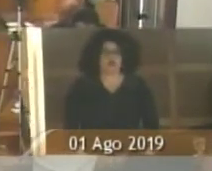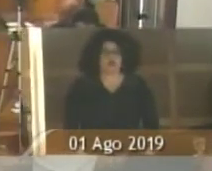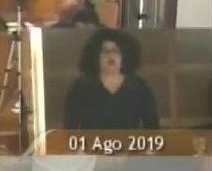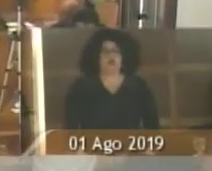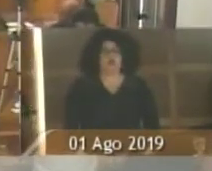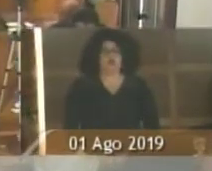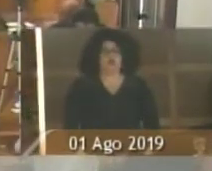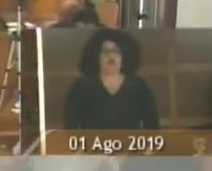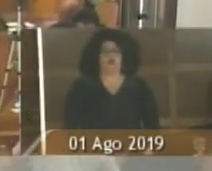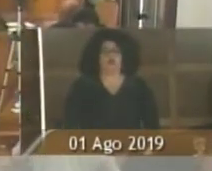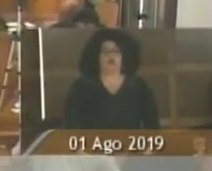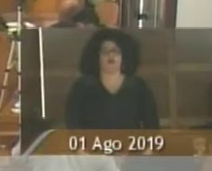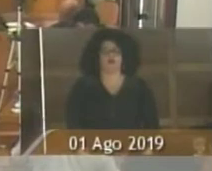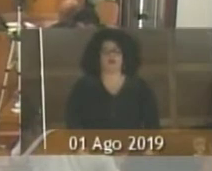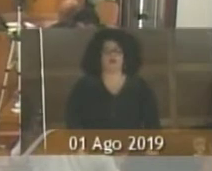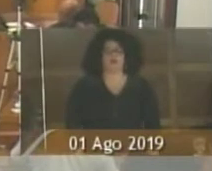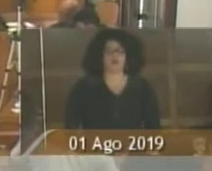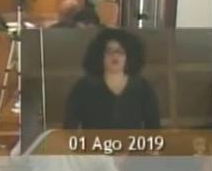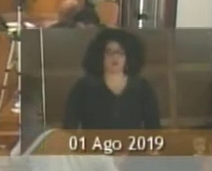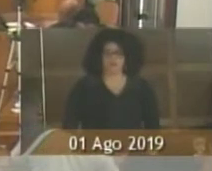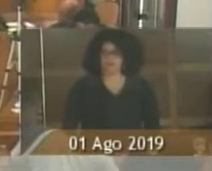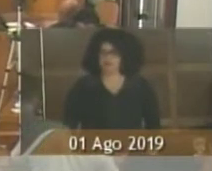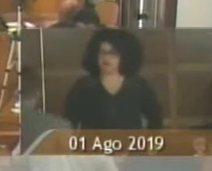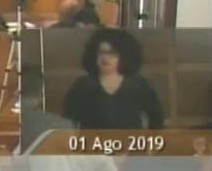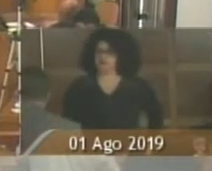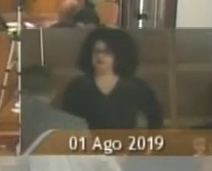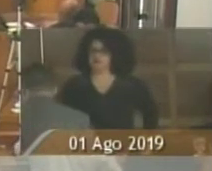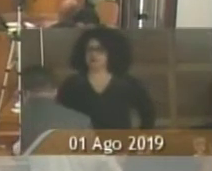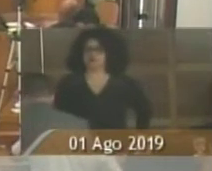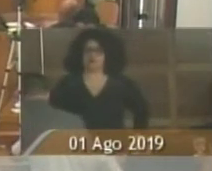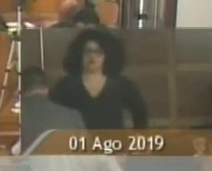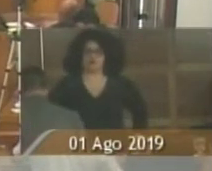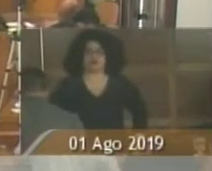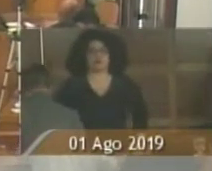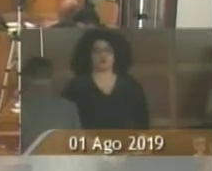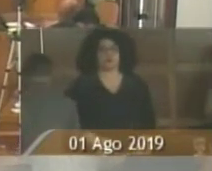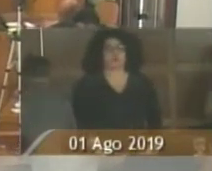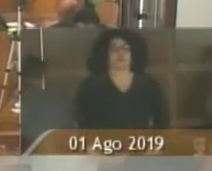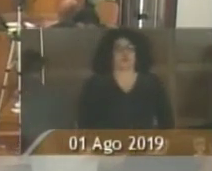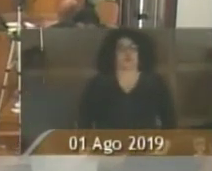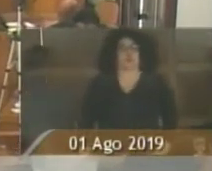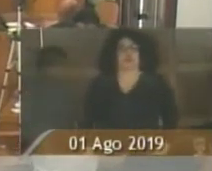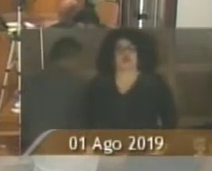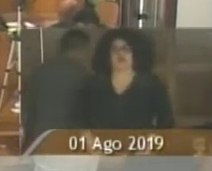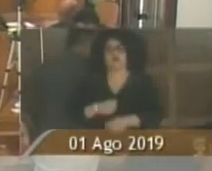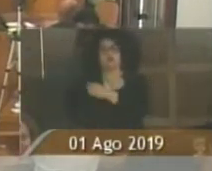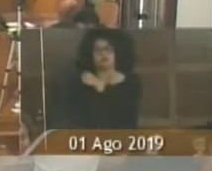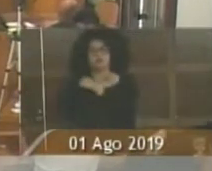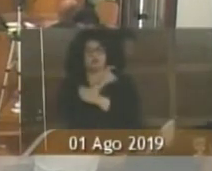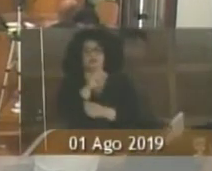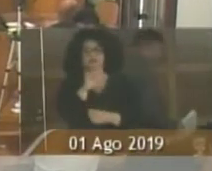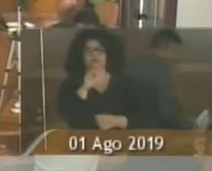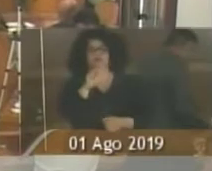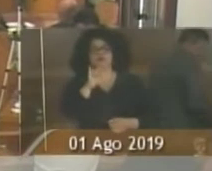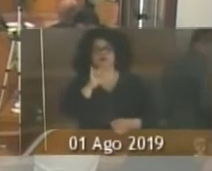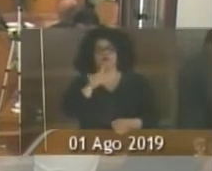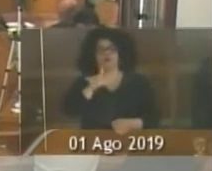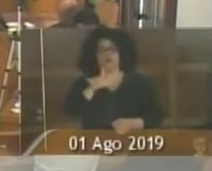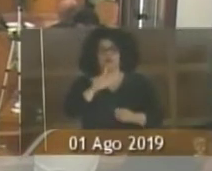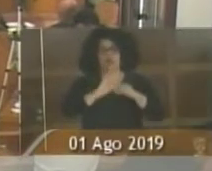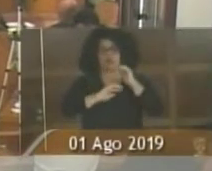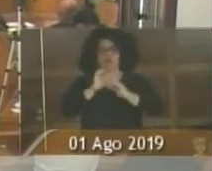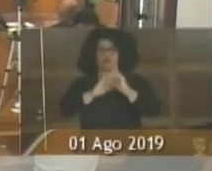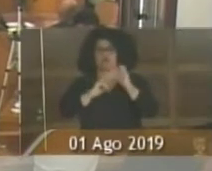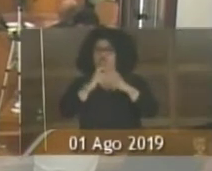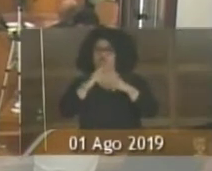Aproveitar enquanto o vereador Elinho se dirigindo para também mandar um abraço ao Daniel, que é uma pessoa que, além de um excelente profissional,